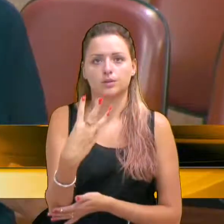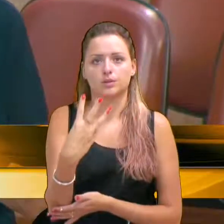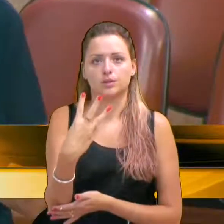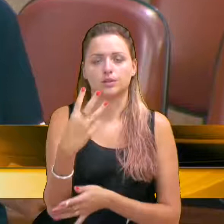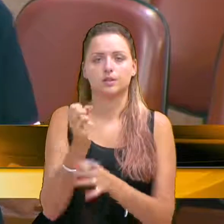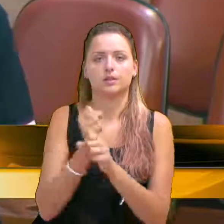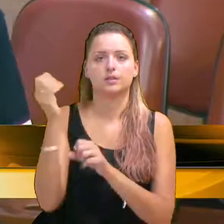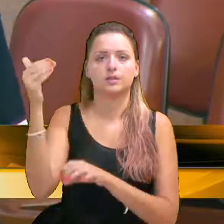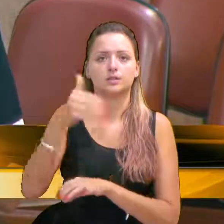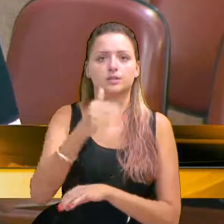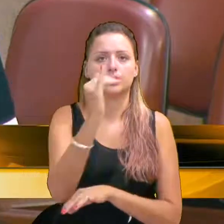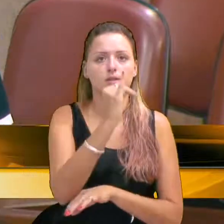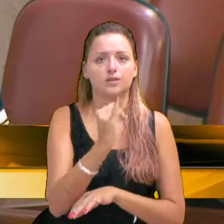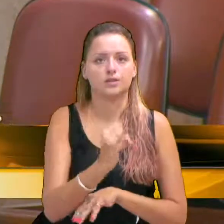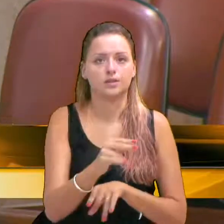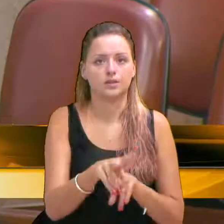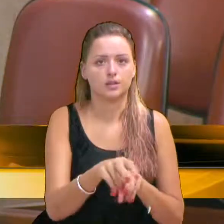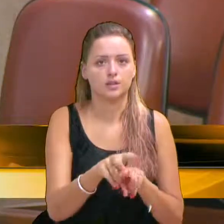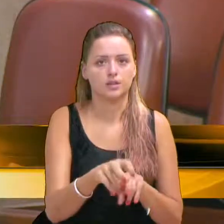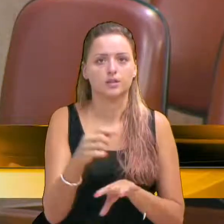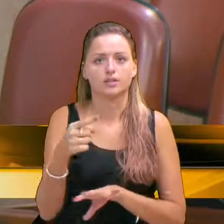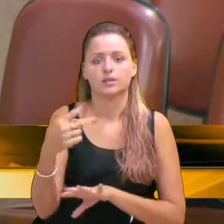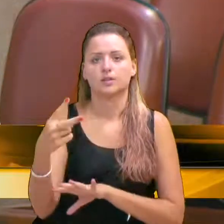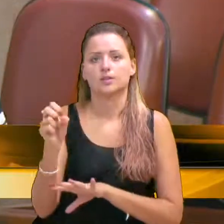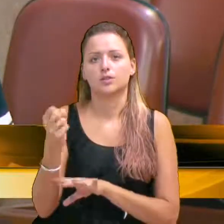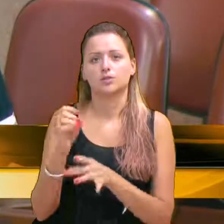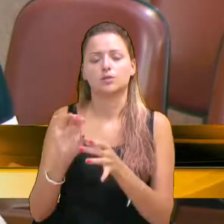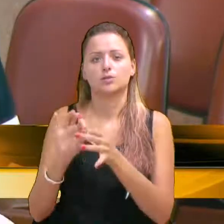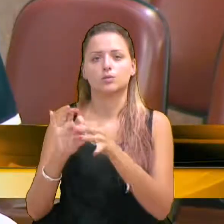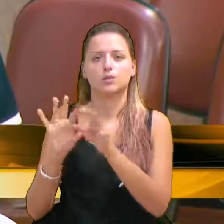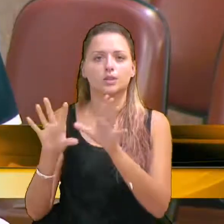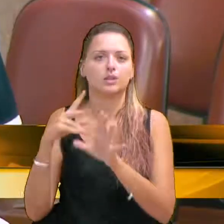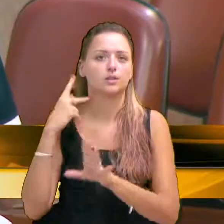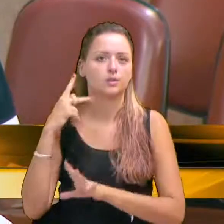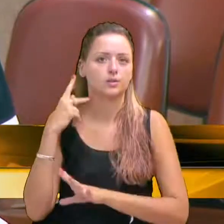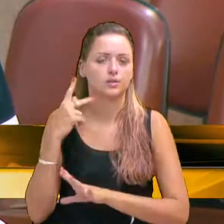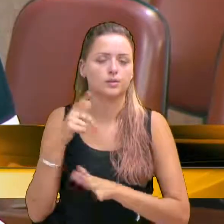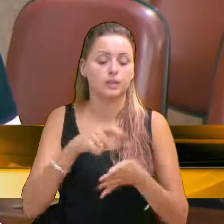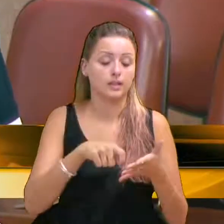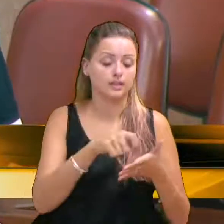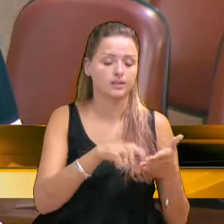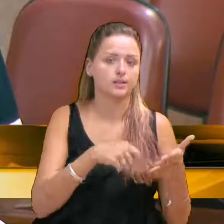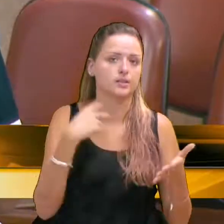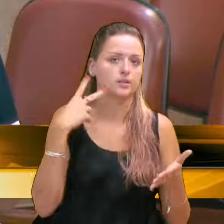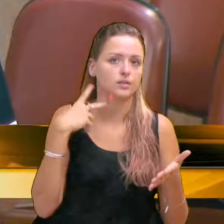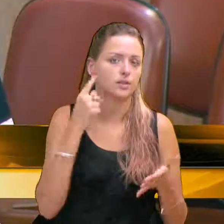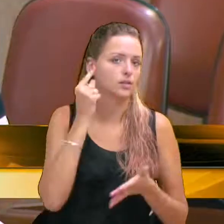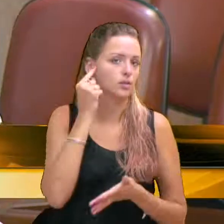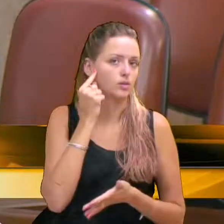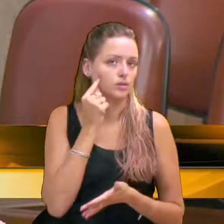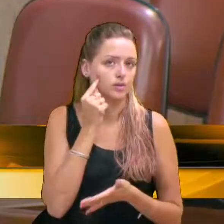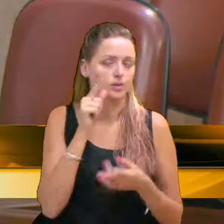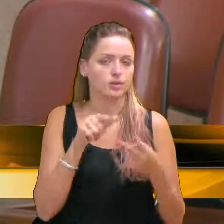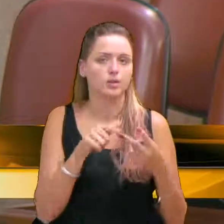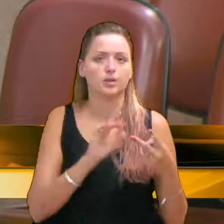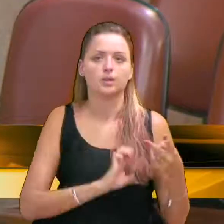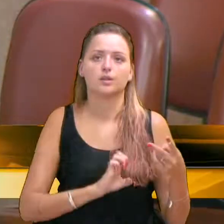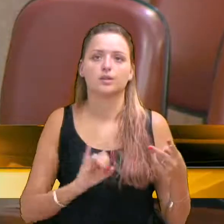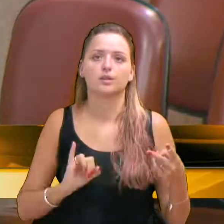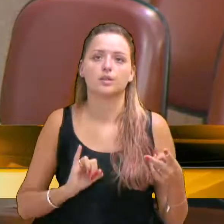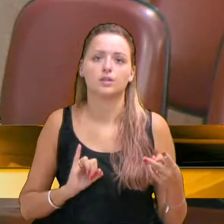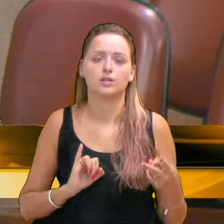143 anos da colonização, 128 de emancipação política. Assinam os vereadores Arlindo Bandeira, Edi